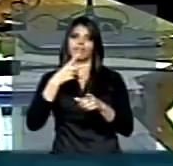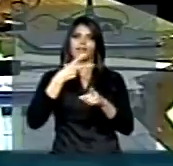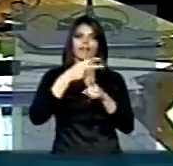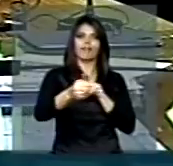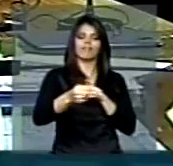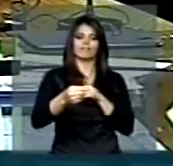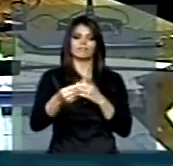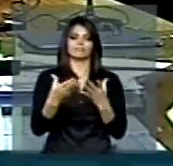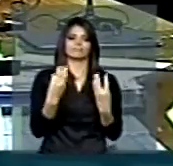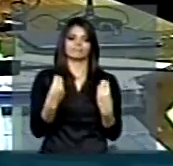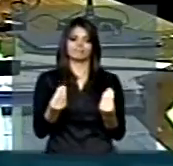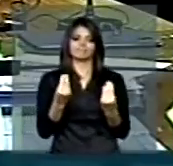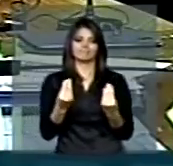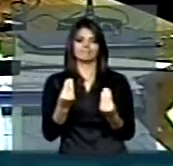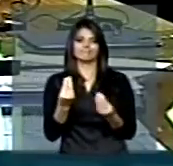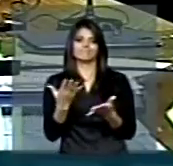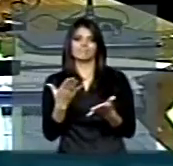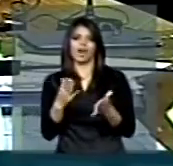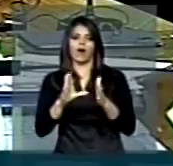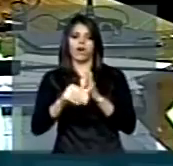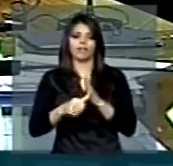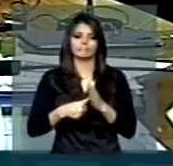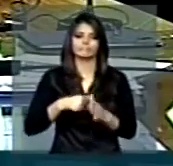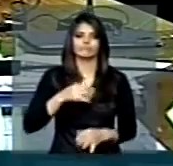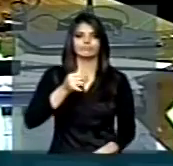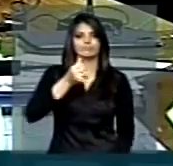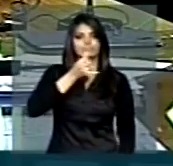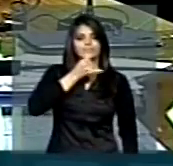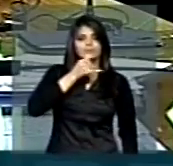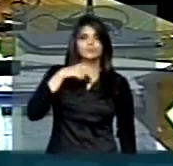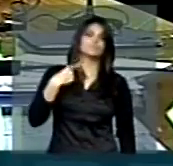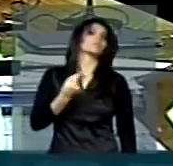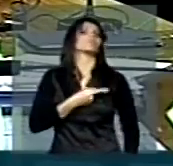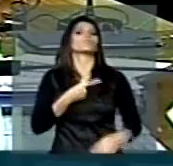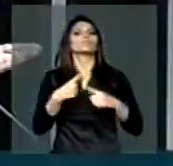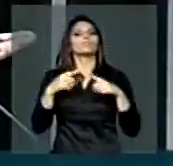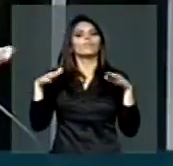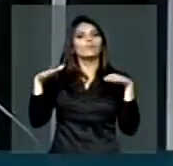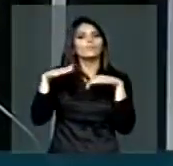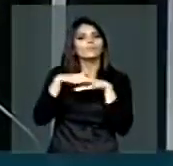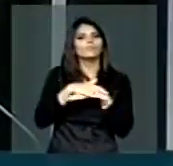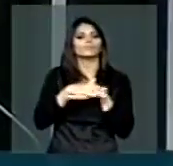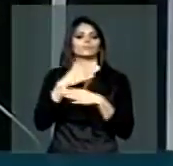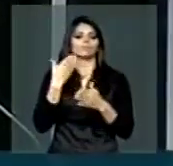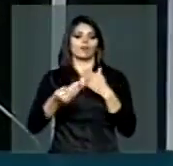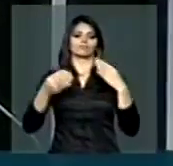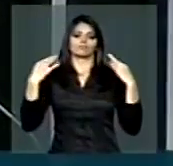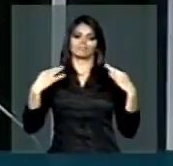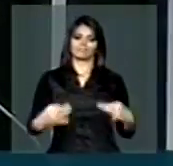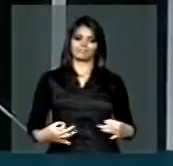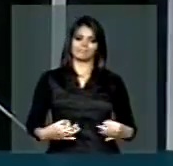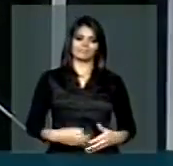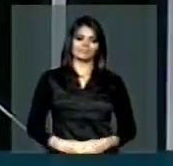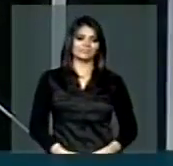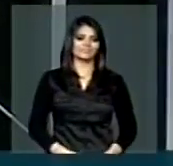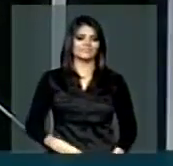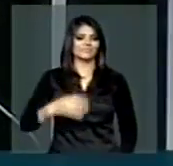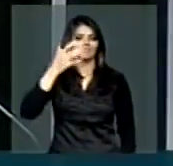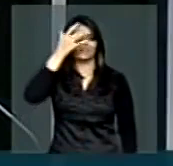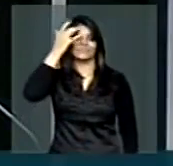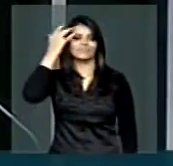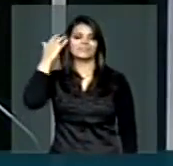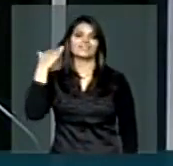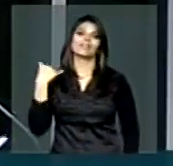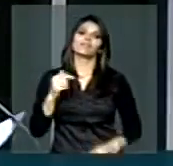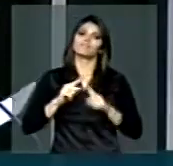na marra, fica triste para a gente quando os humildes perdem com dignidade. Mas